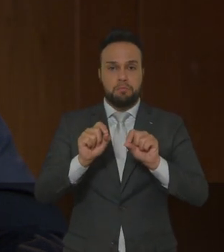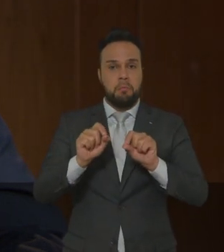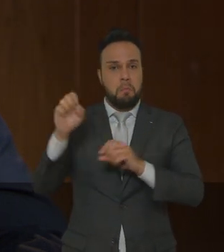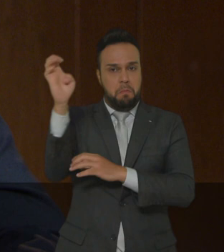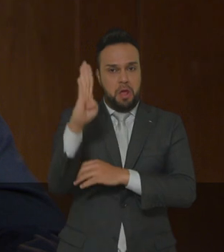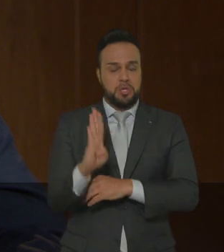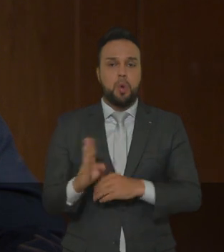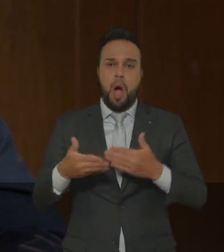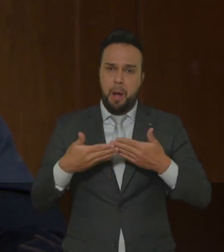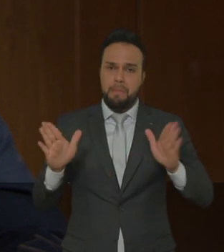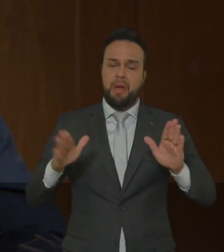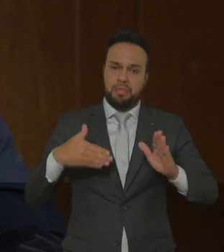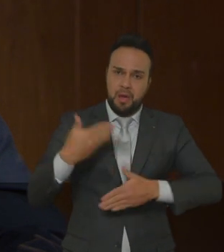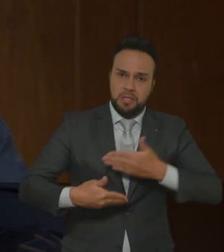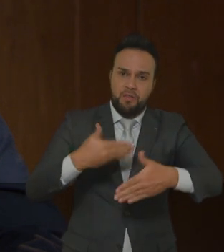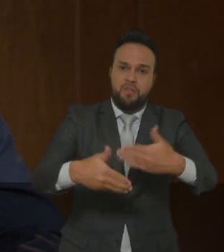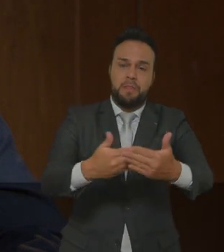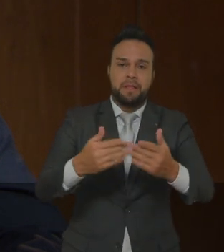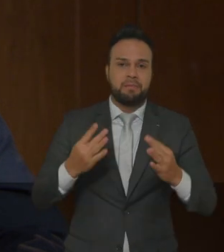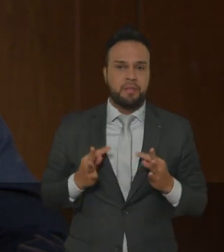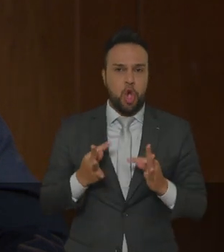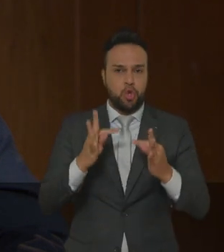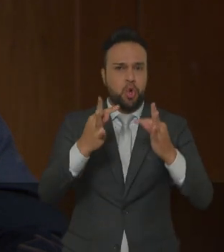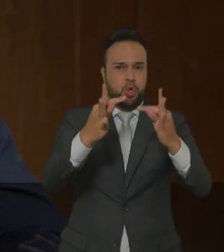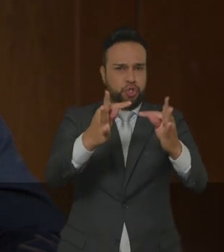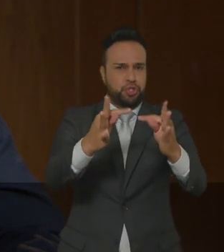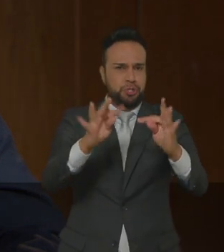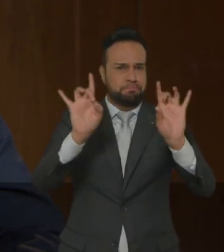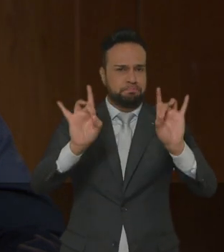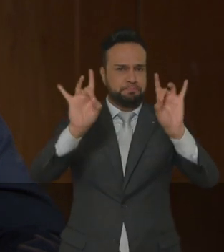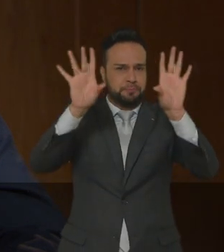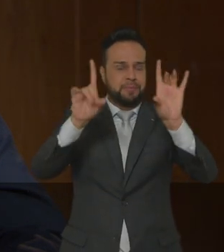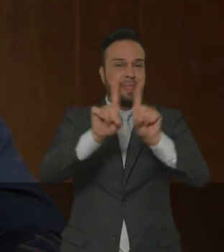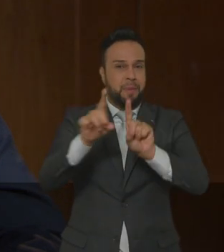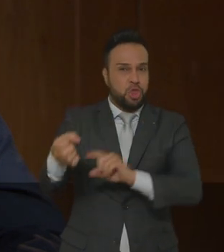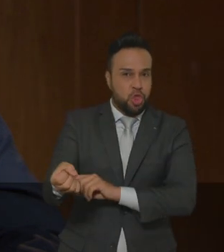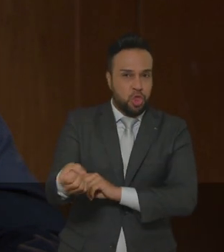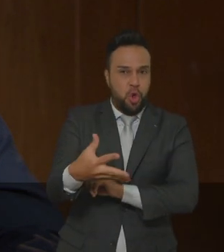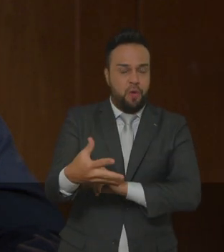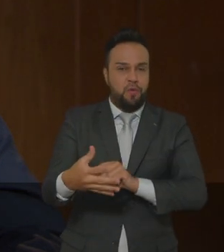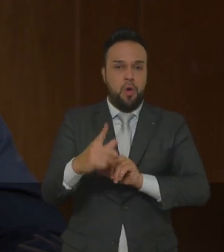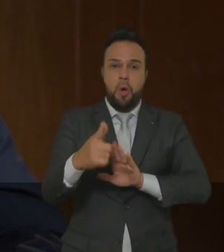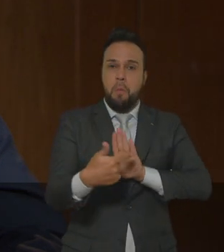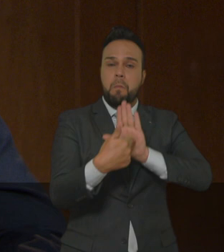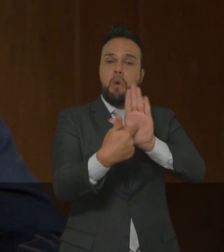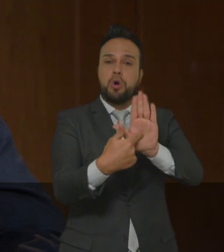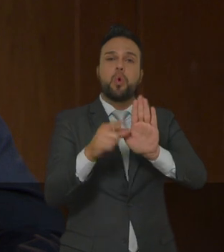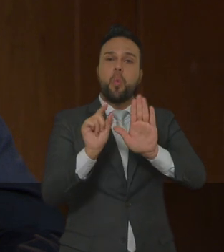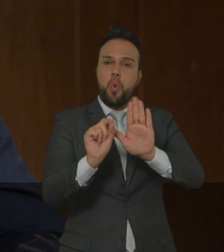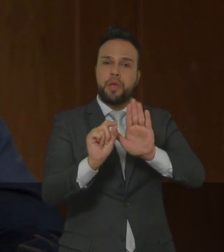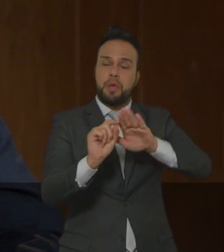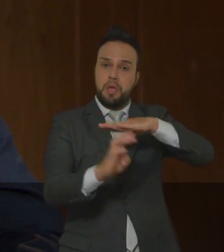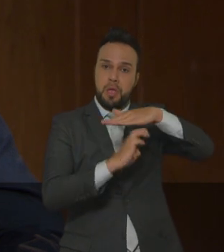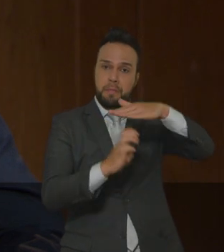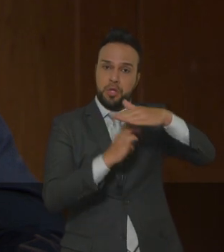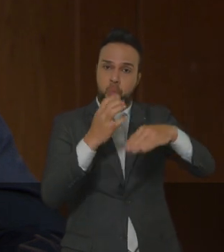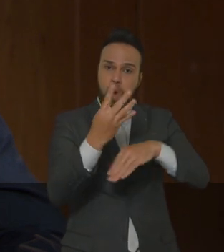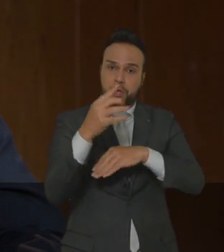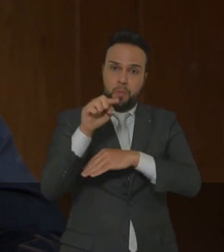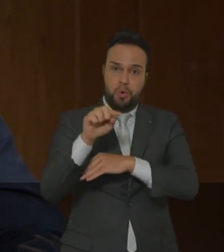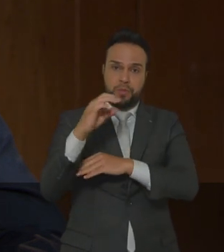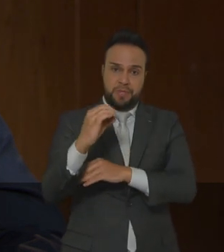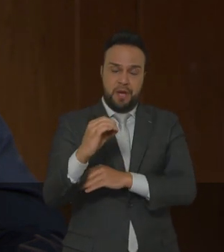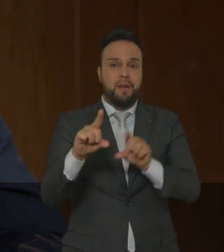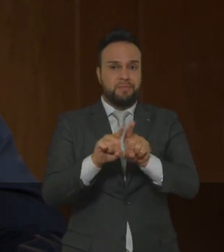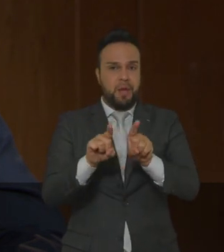nessa linha o Brasil está aberto para o desenvolvimento de tecnologia de ponta em inovação a exemplo